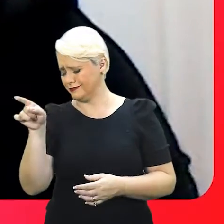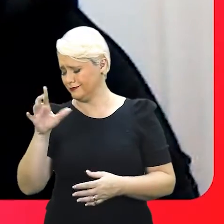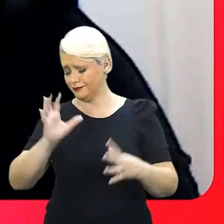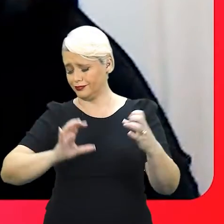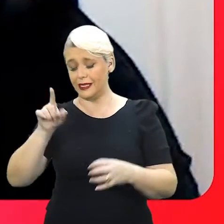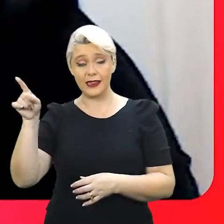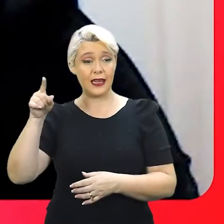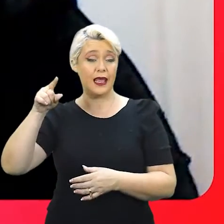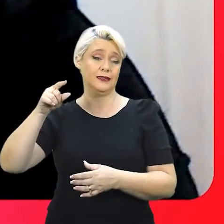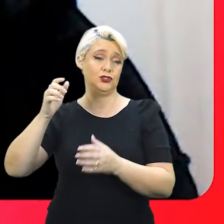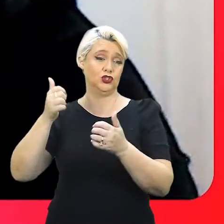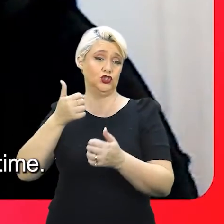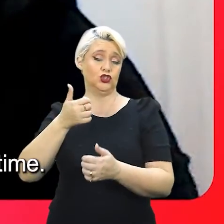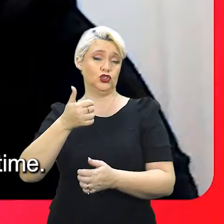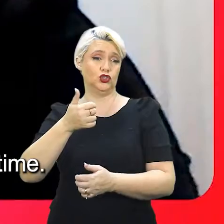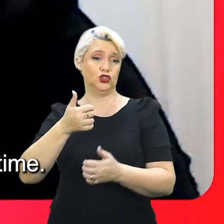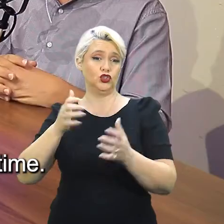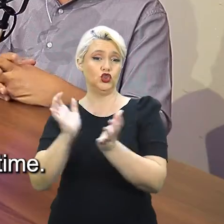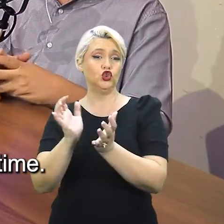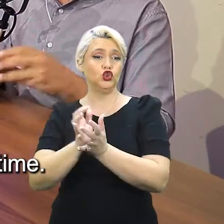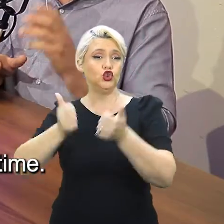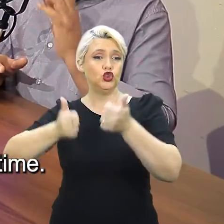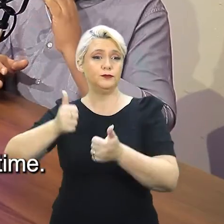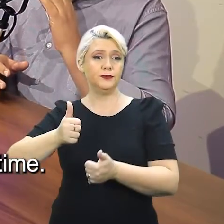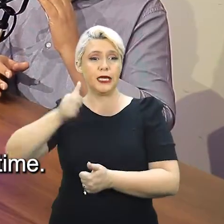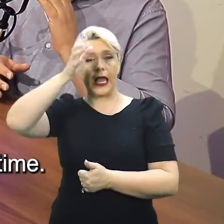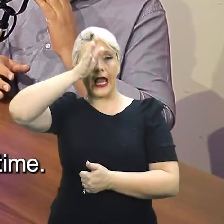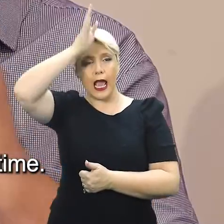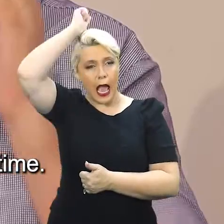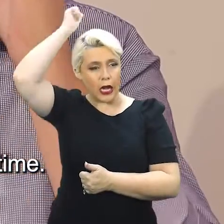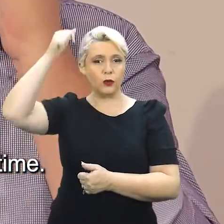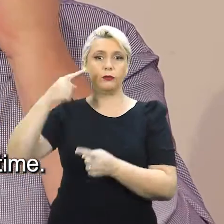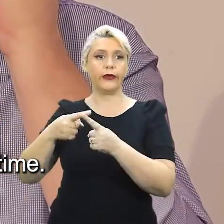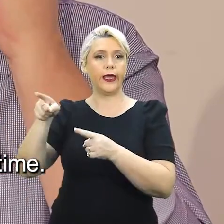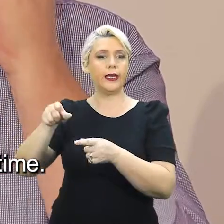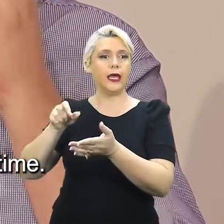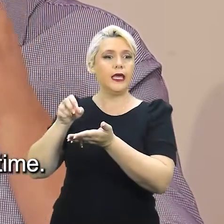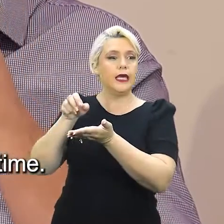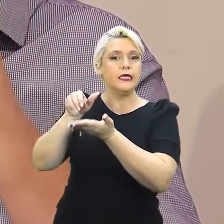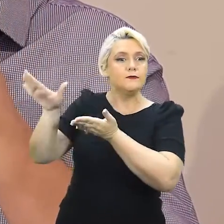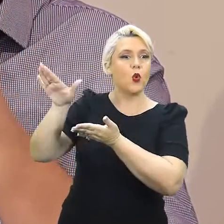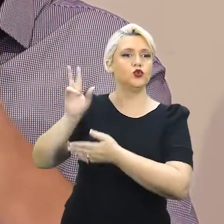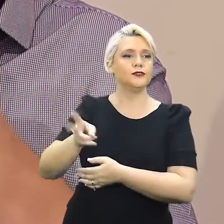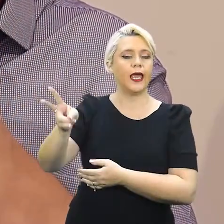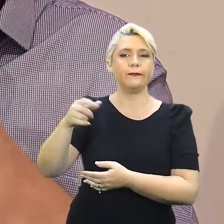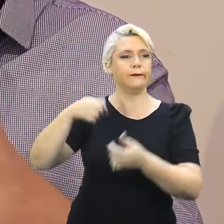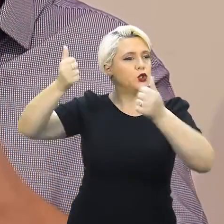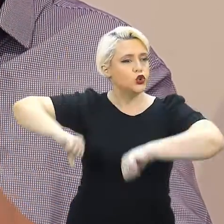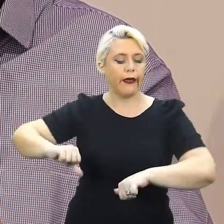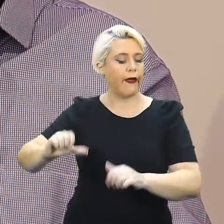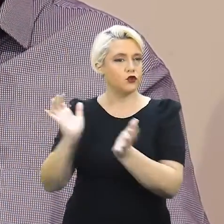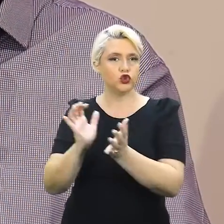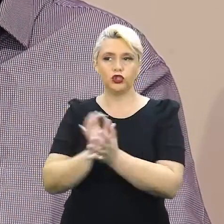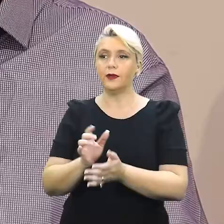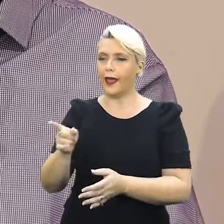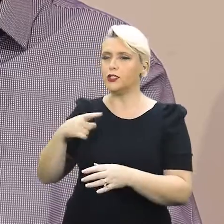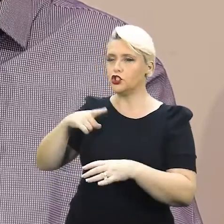no Galo, onde ele jogava na época, porque ele era Aham. expulso sempre e prejudicava o time, Tinha mas um era um chute baita jogador, extraordinário, hein?